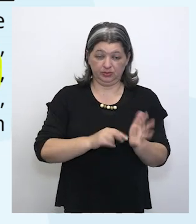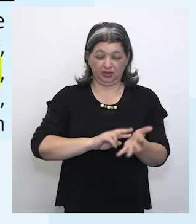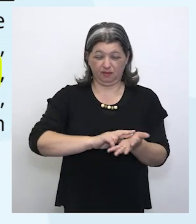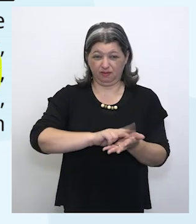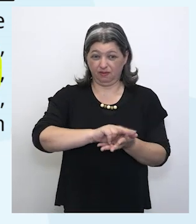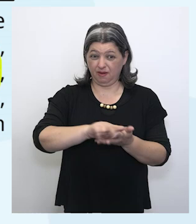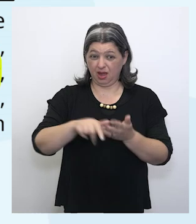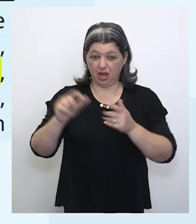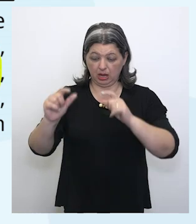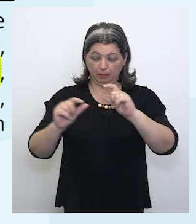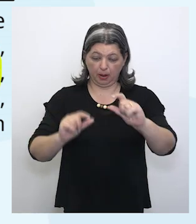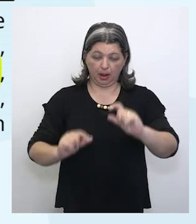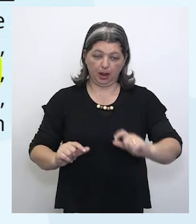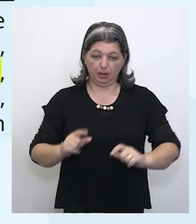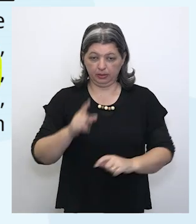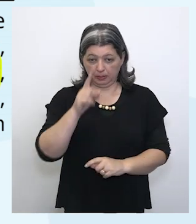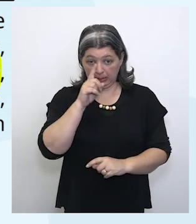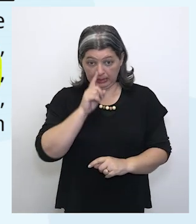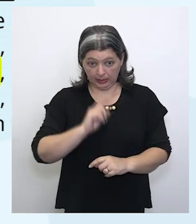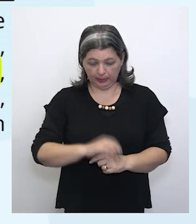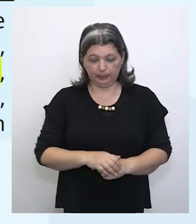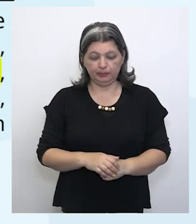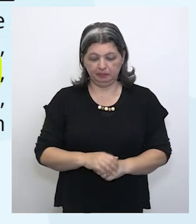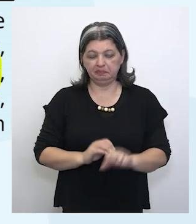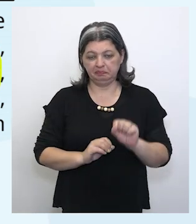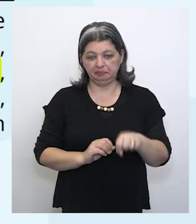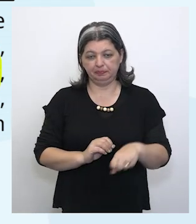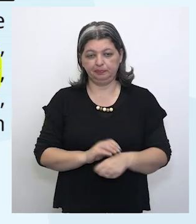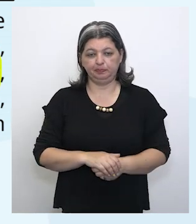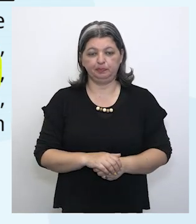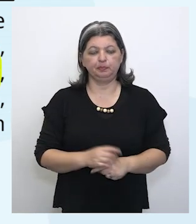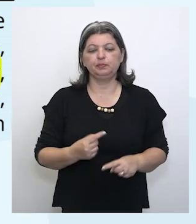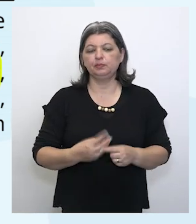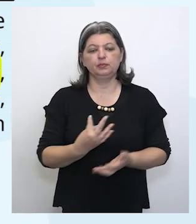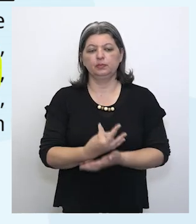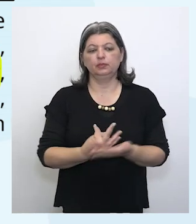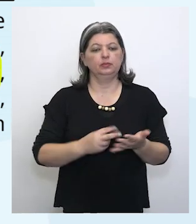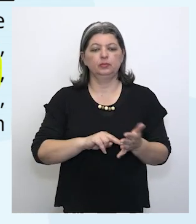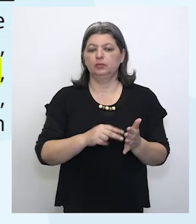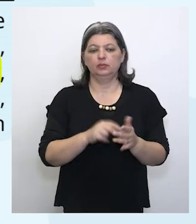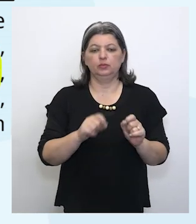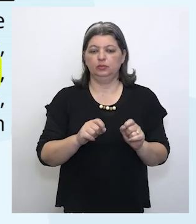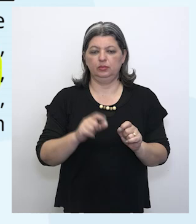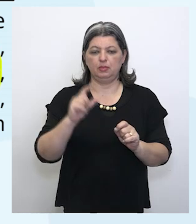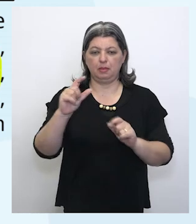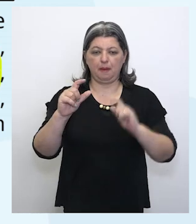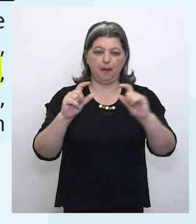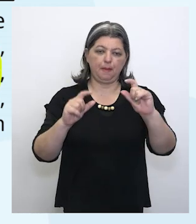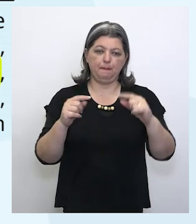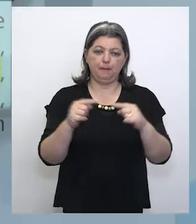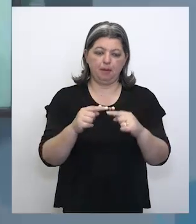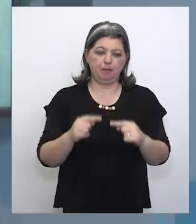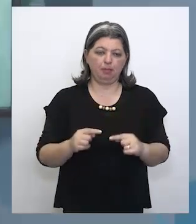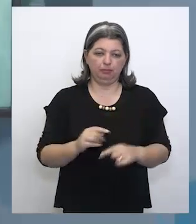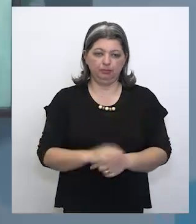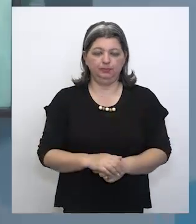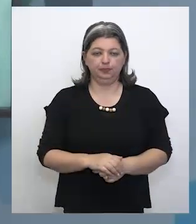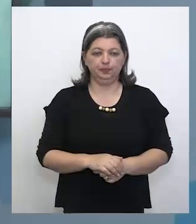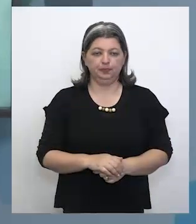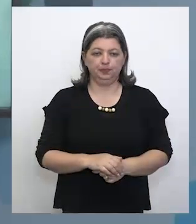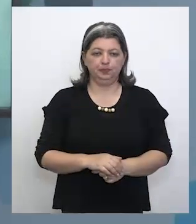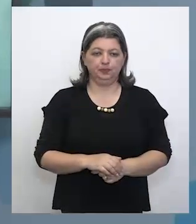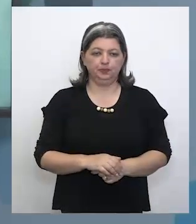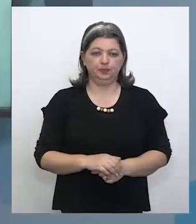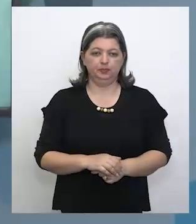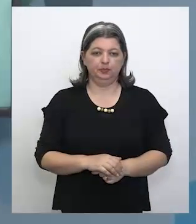em amarelo, né, Érica? Sim. Então, ó, significa que esse texto aí, pessoal, tem muita palavra cognata. Quando tem muita palavra cognata, não dá para